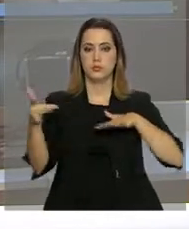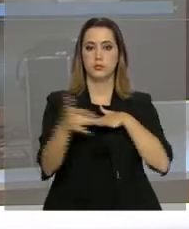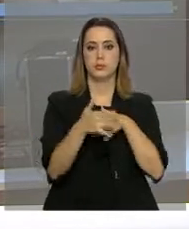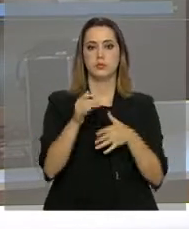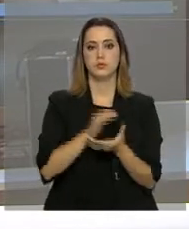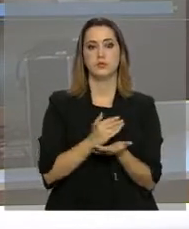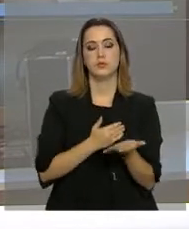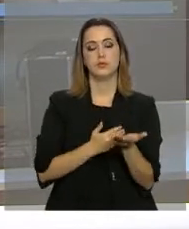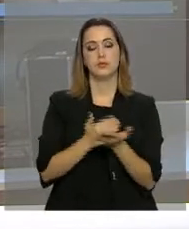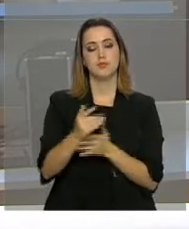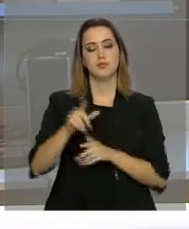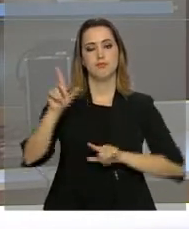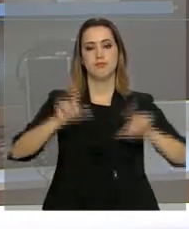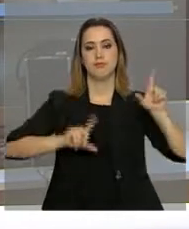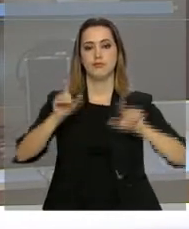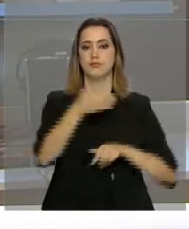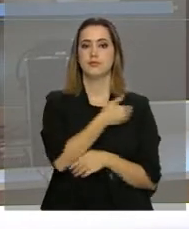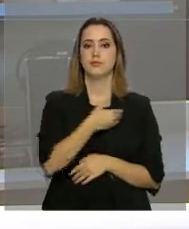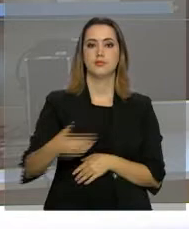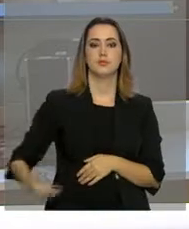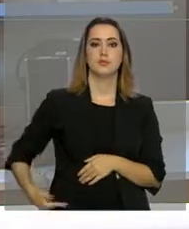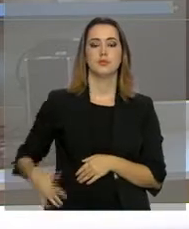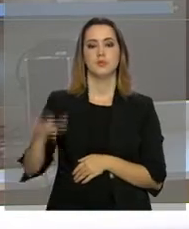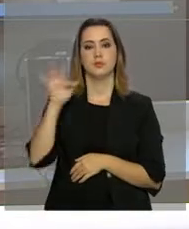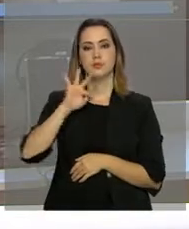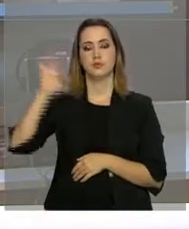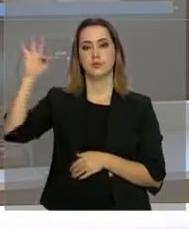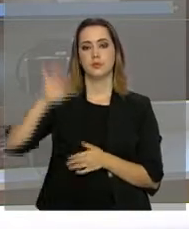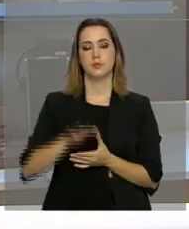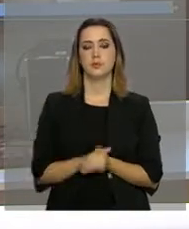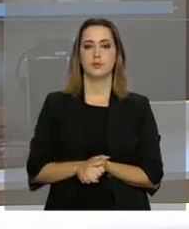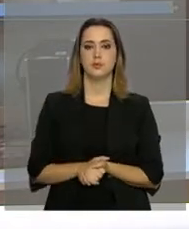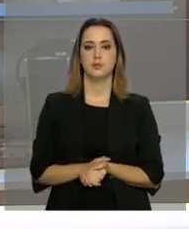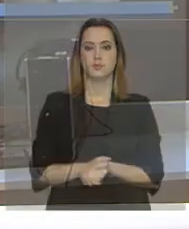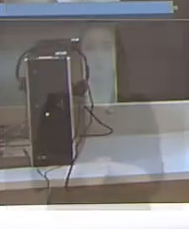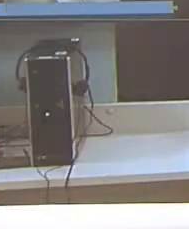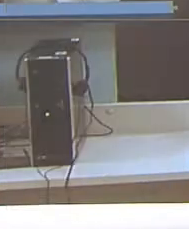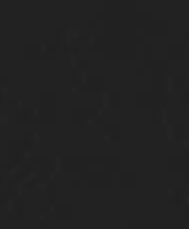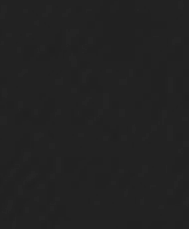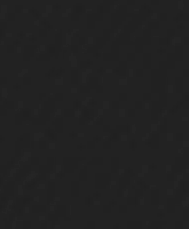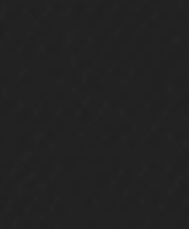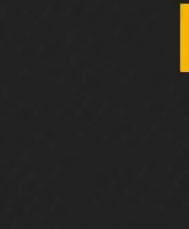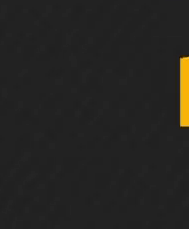nossas redes sociais e continue com a gente aqui na nbr a tv do governo federal